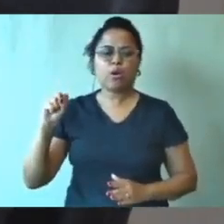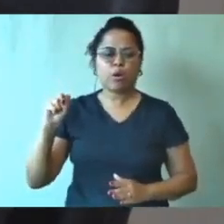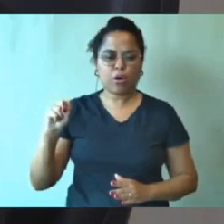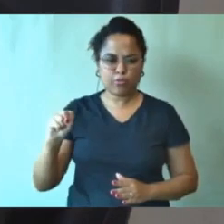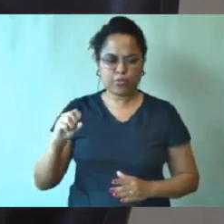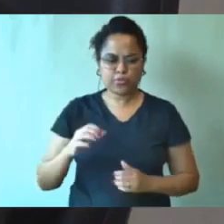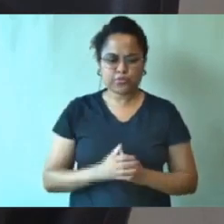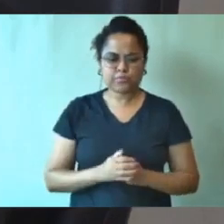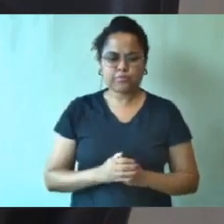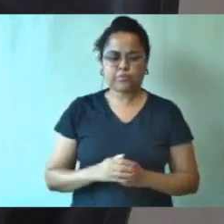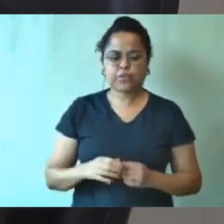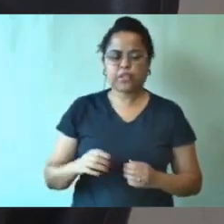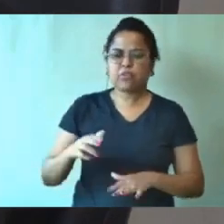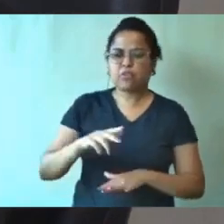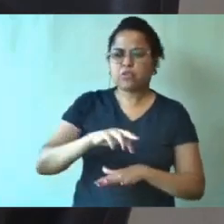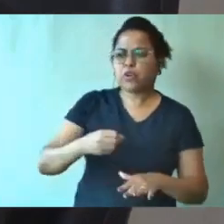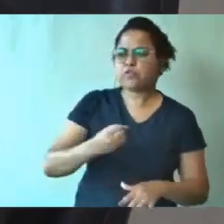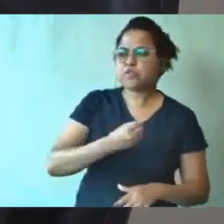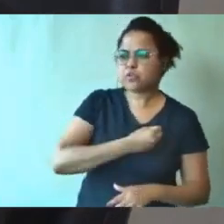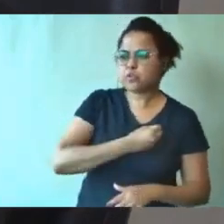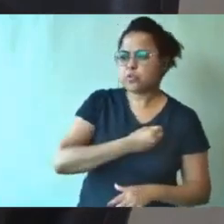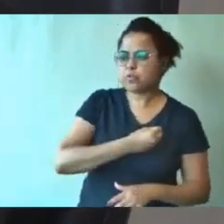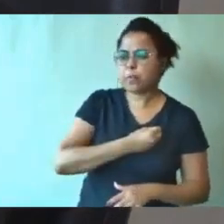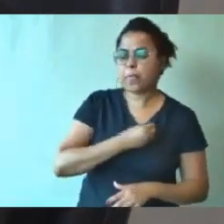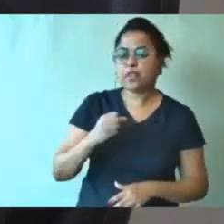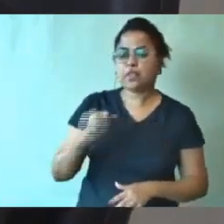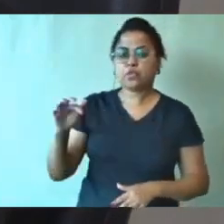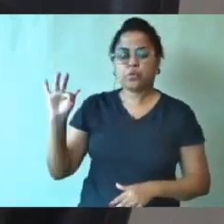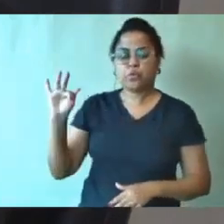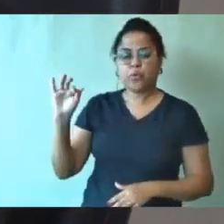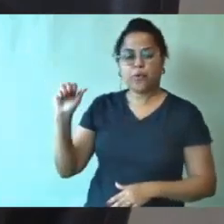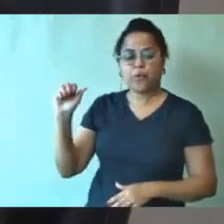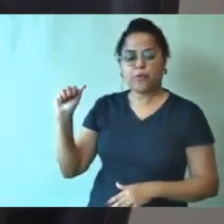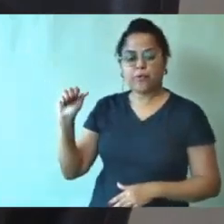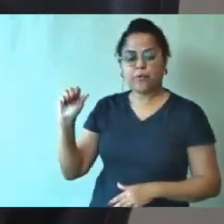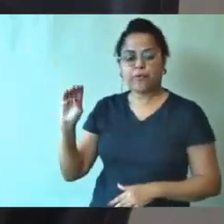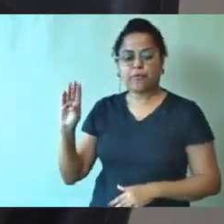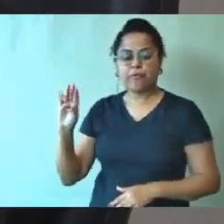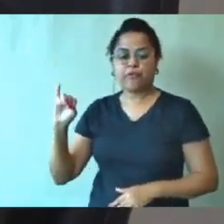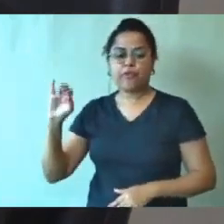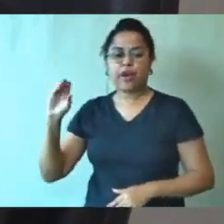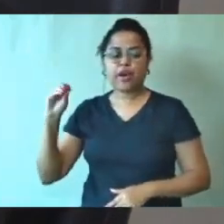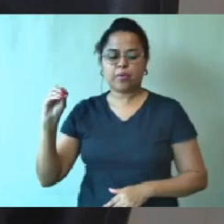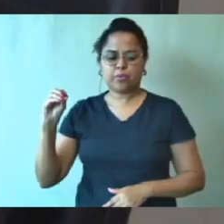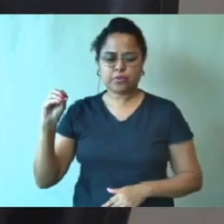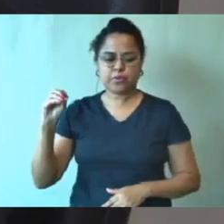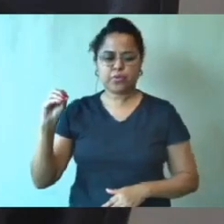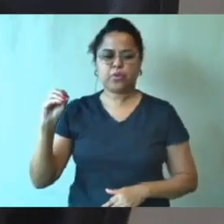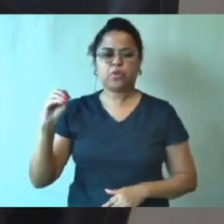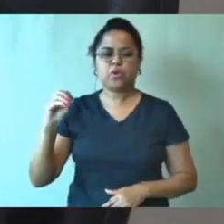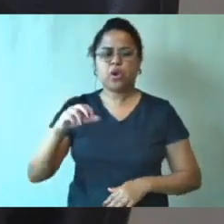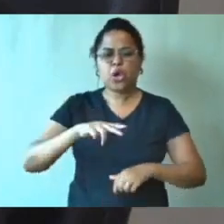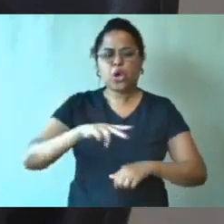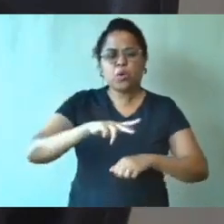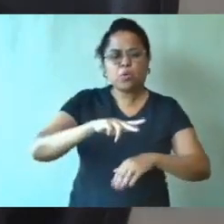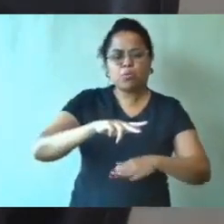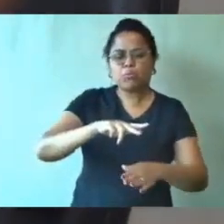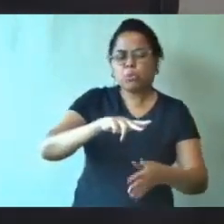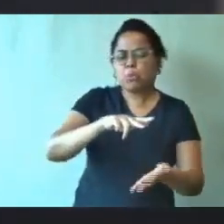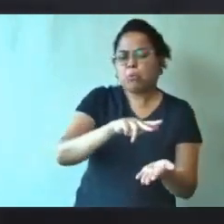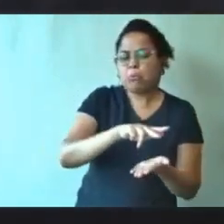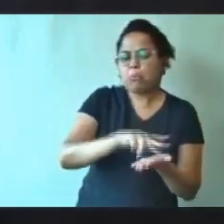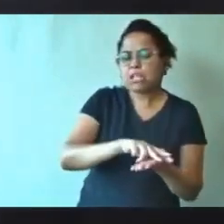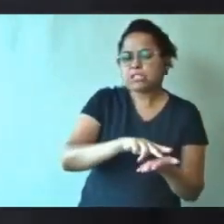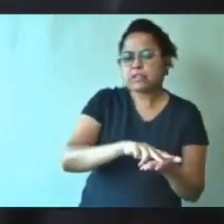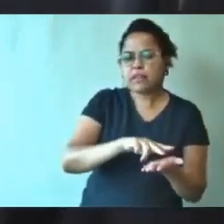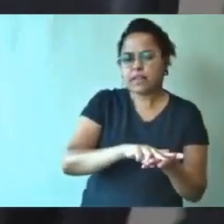2023.8.13.0024, impetrado por Fábio Henrique Queiroz em favor do paciente Nilo Gonçalves Simão, convocado para